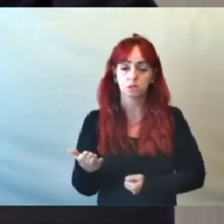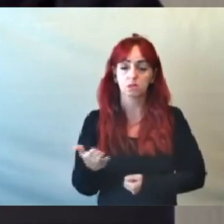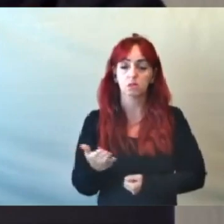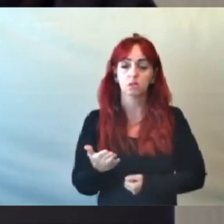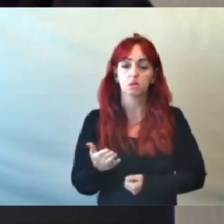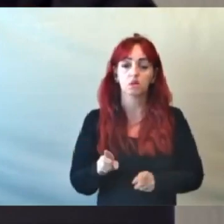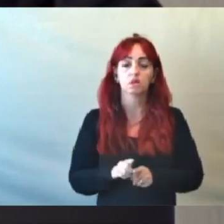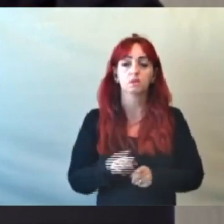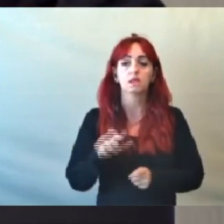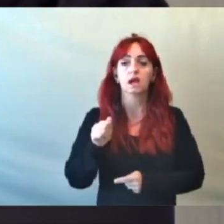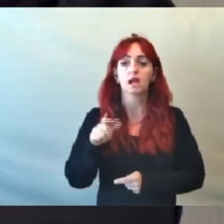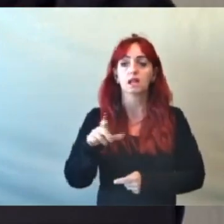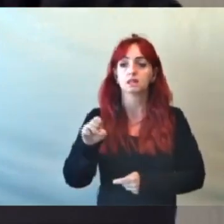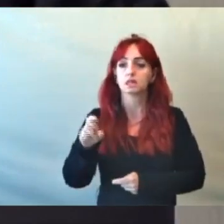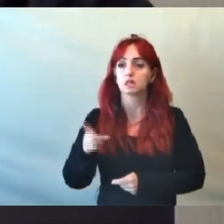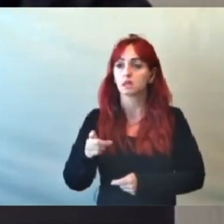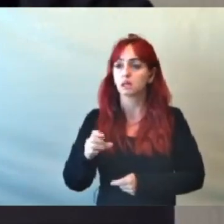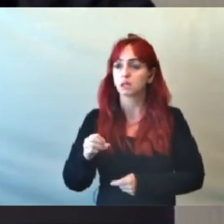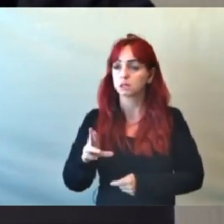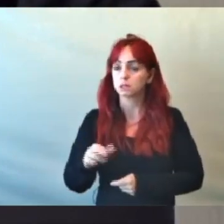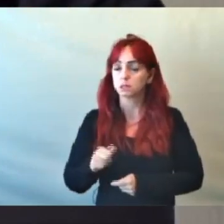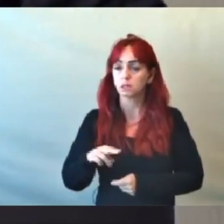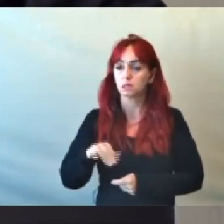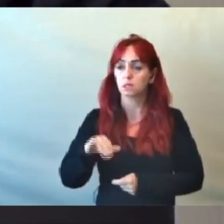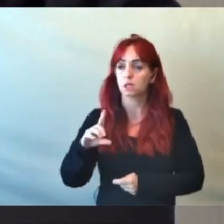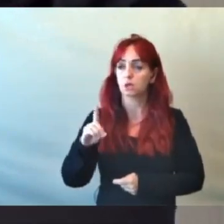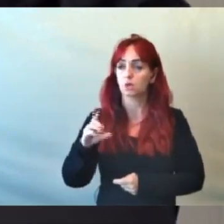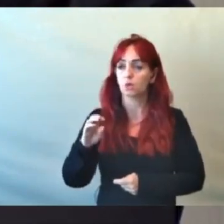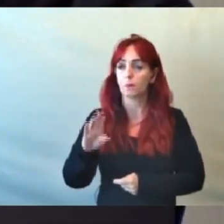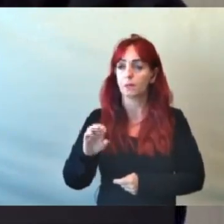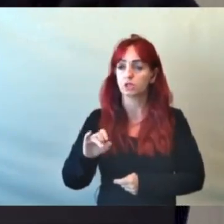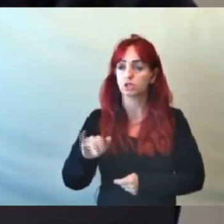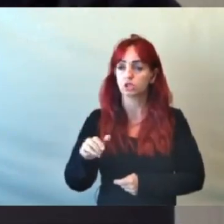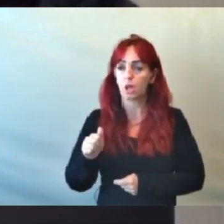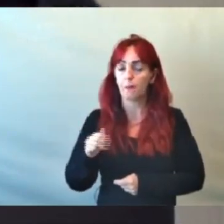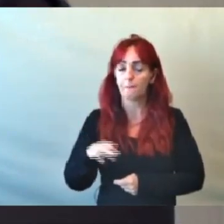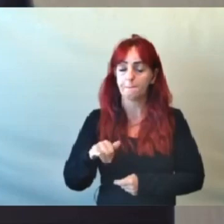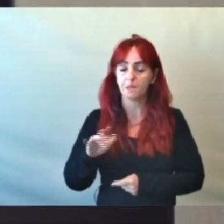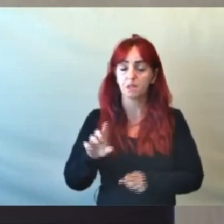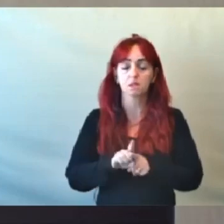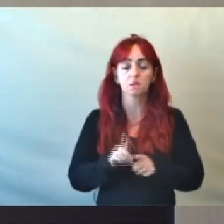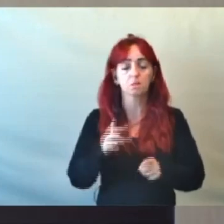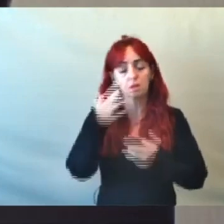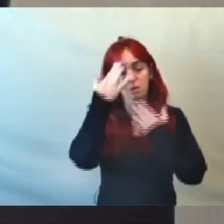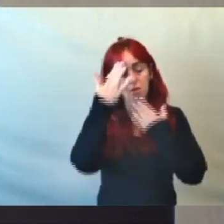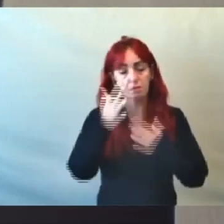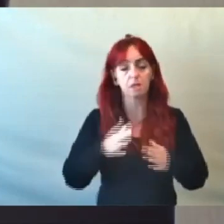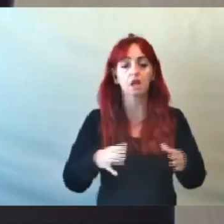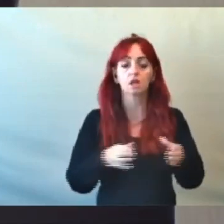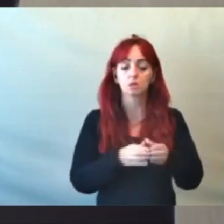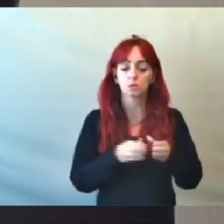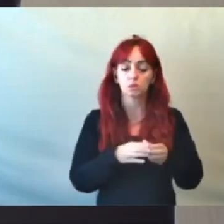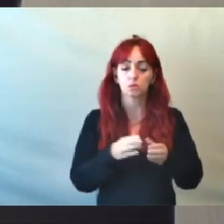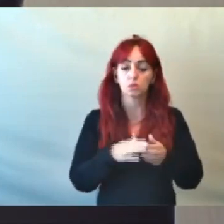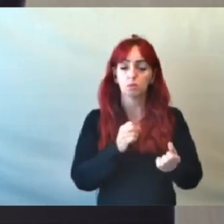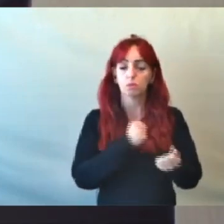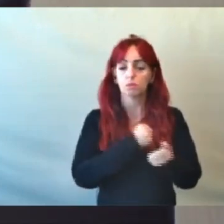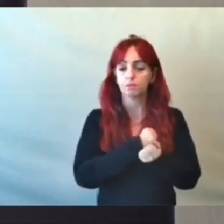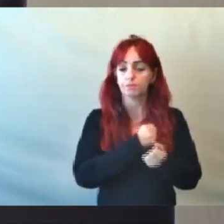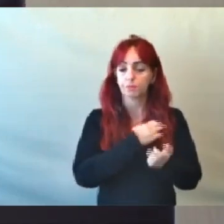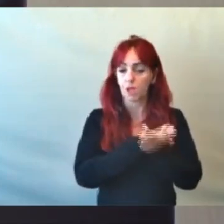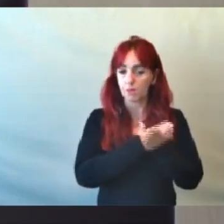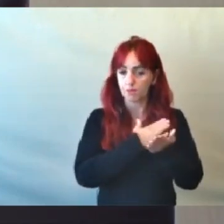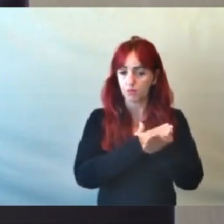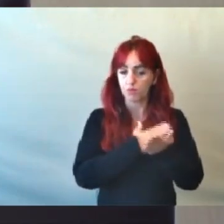do senhor Benjamin. Agradeço também a nossa assessoria por toda, né, na realização, por todo o apoio na realização de mais essa